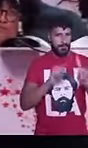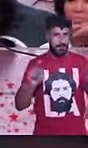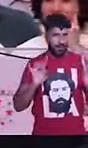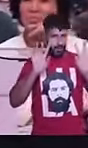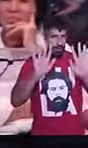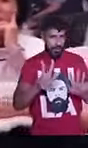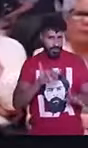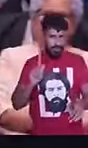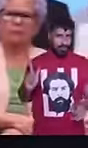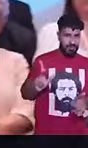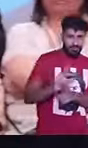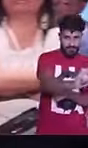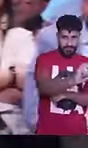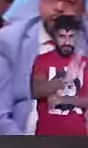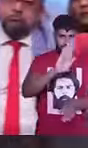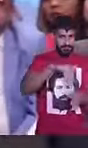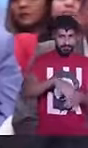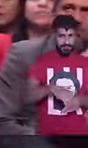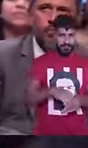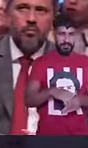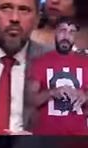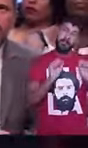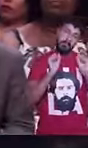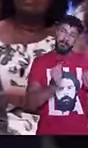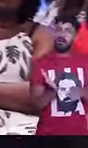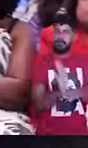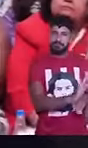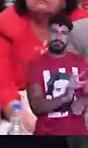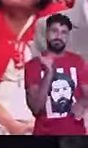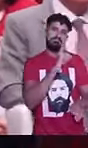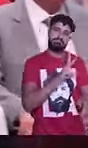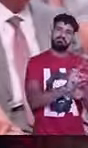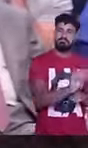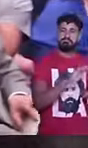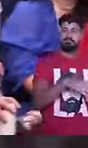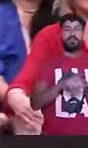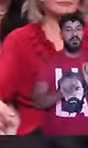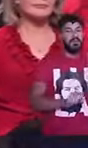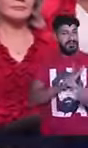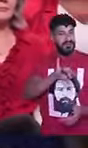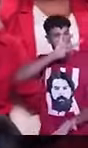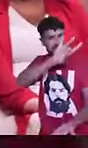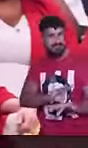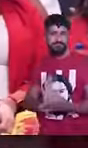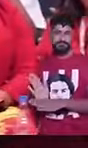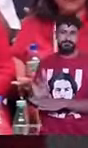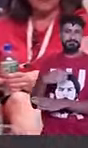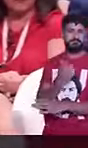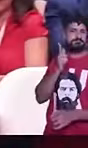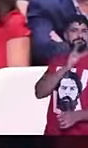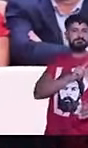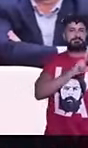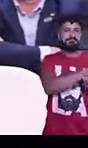vai ganhar as eleições. Isso pode ajudar a ganhar as eleições. O que vai ajudar a gente a ganhar as